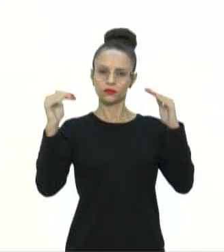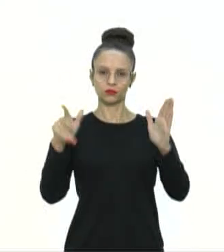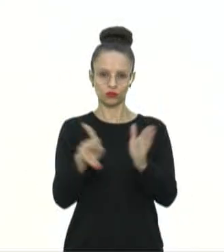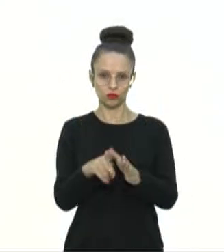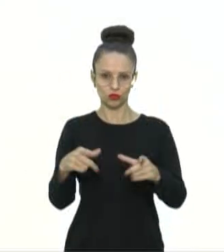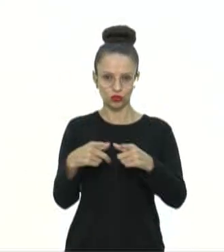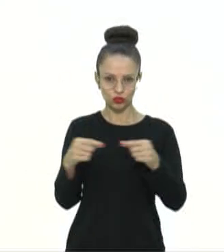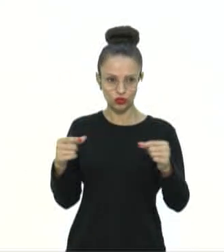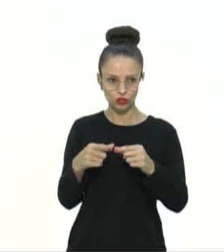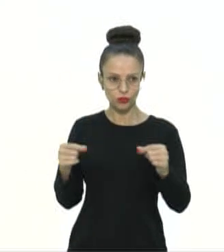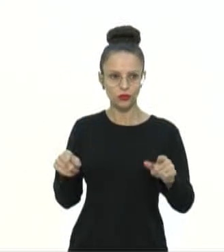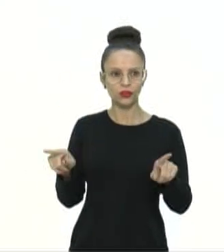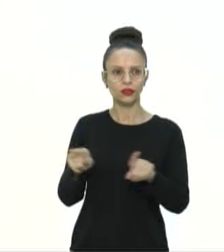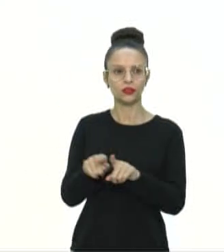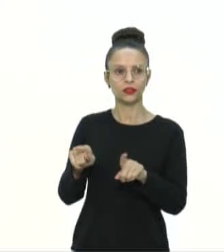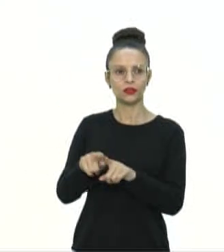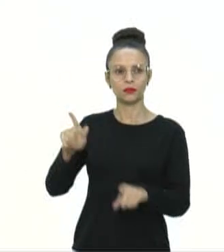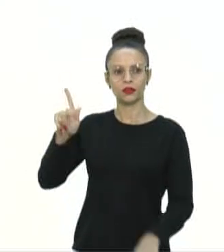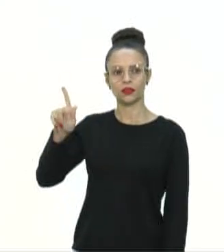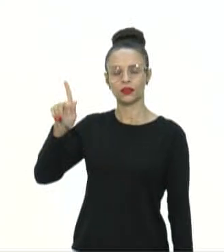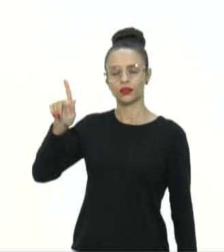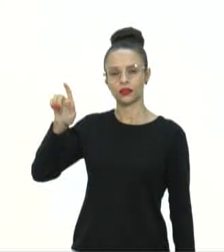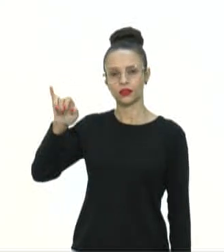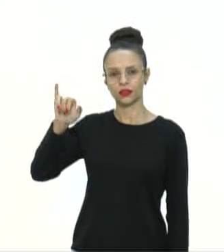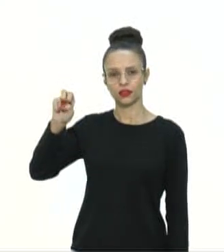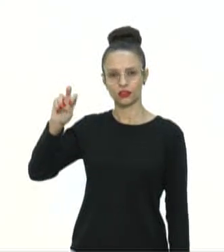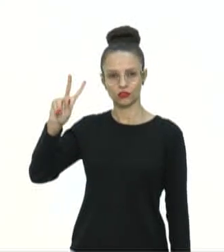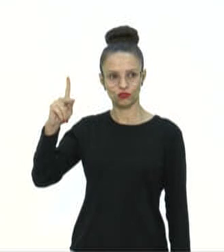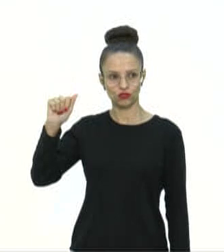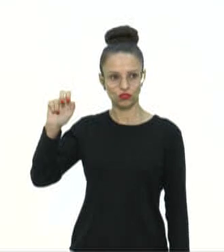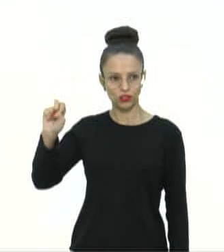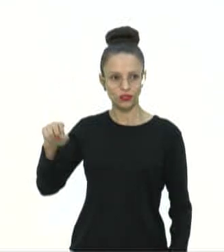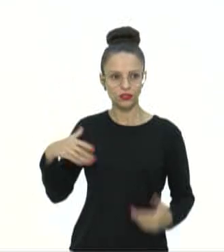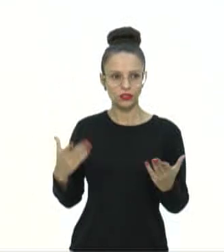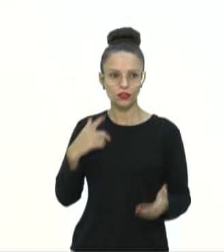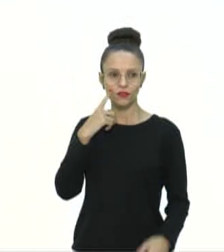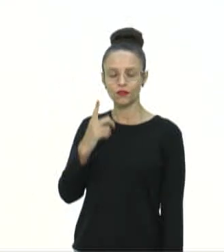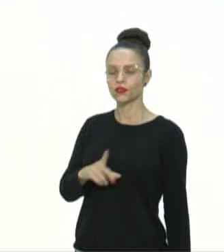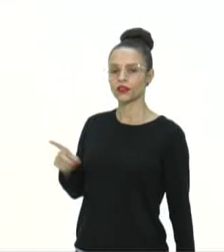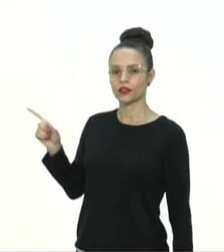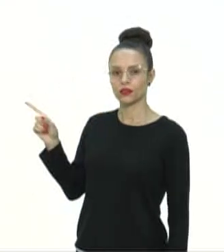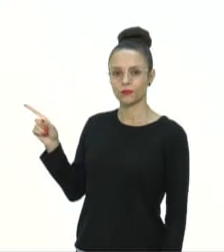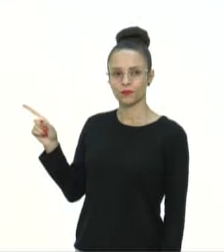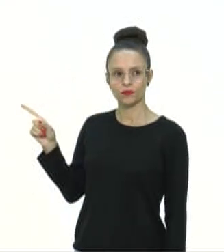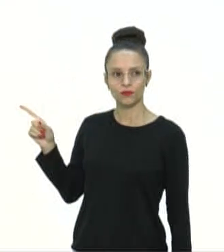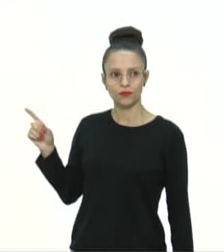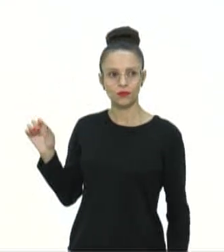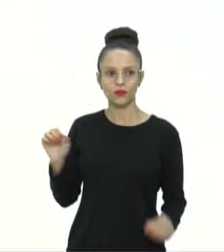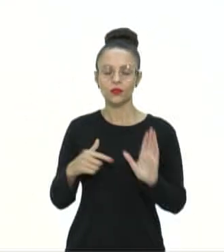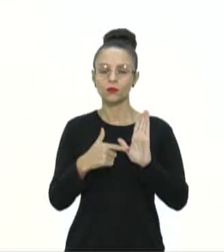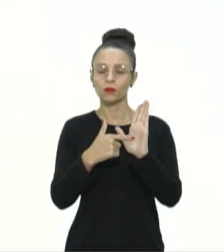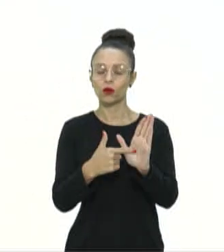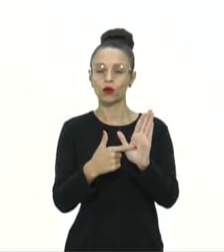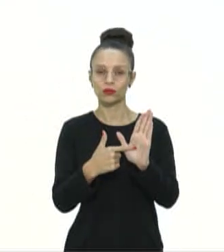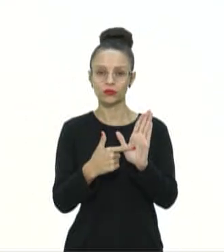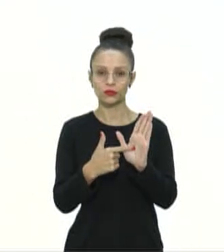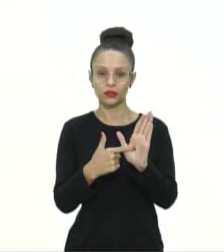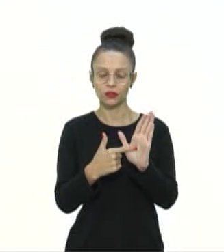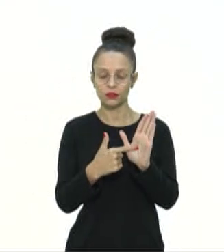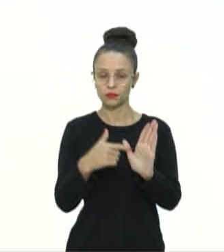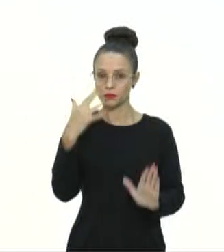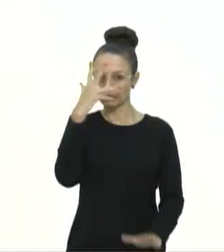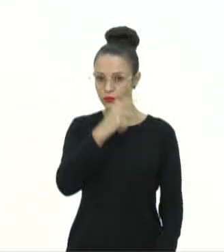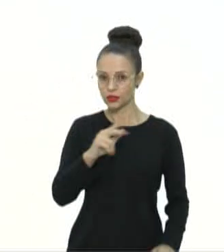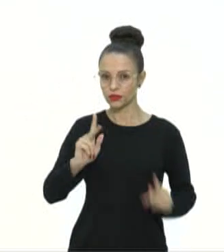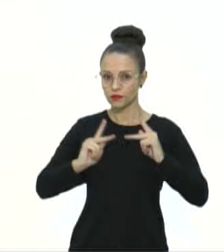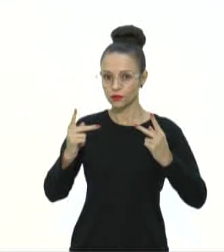Japão e as geishas. Benjingan, né, nota-se clara a intenção de destacar a beleza da figura